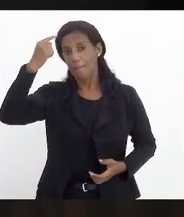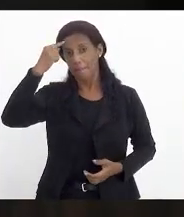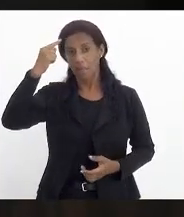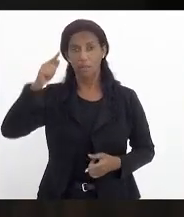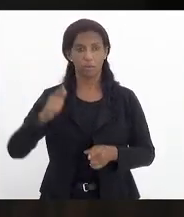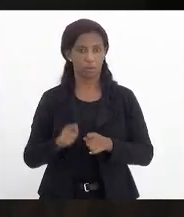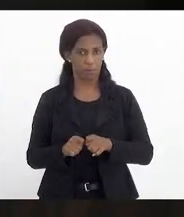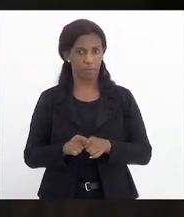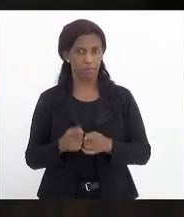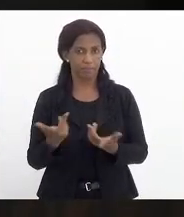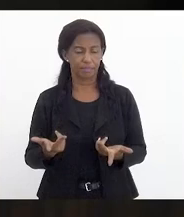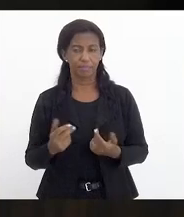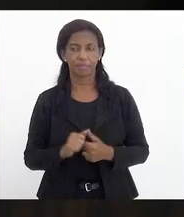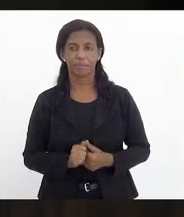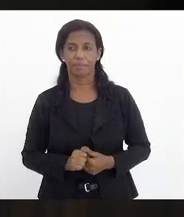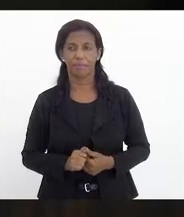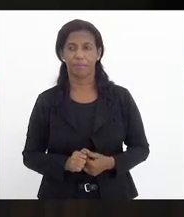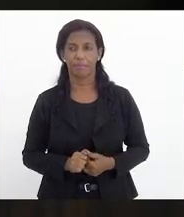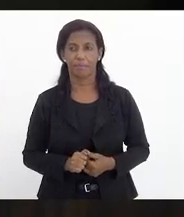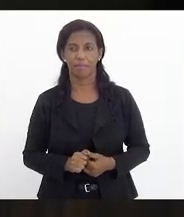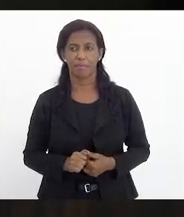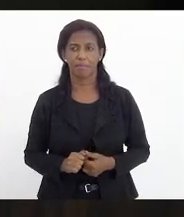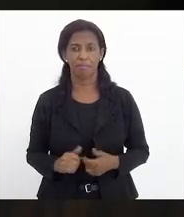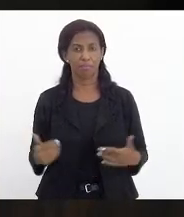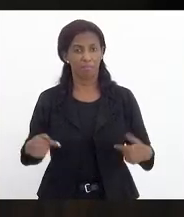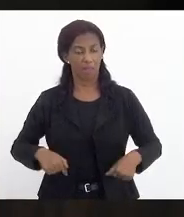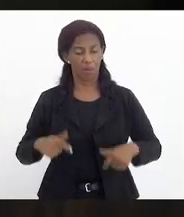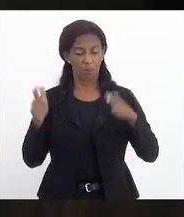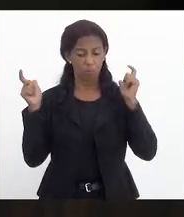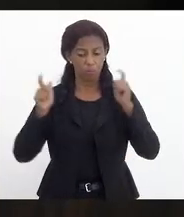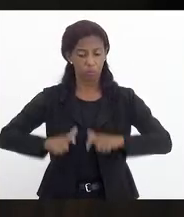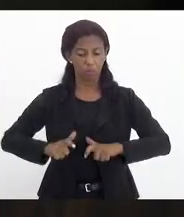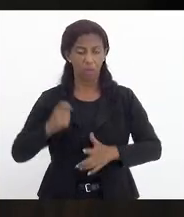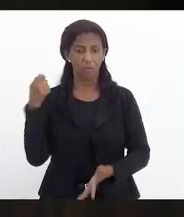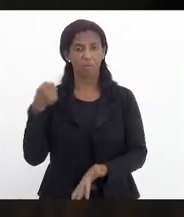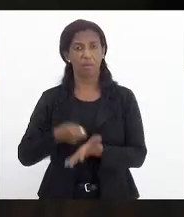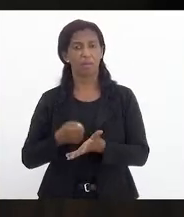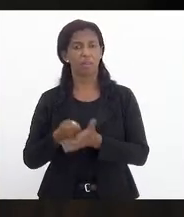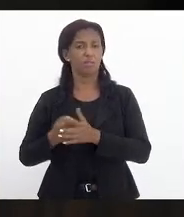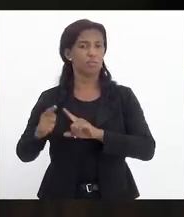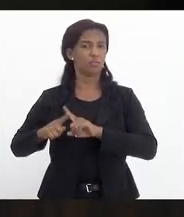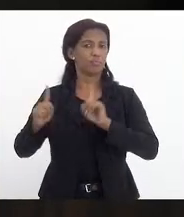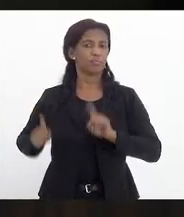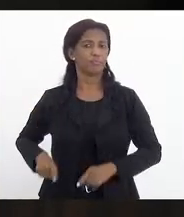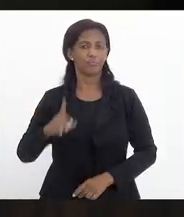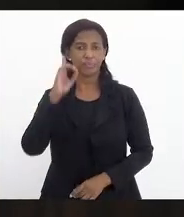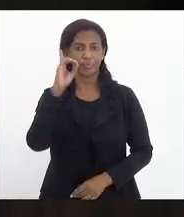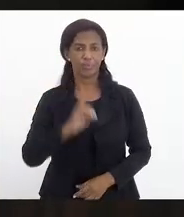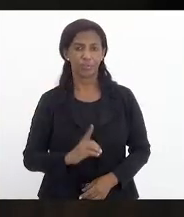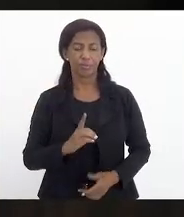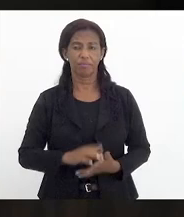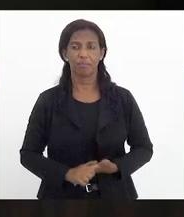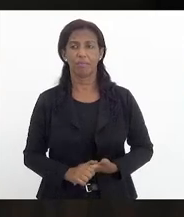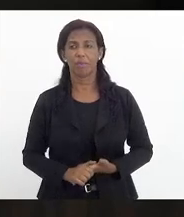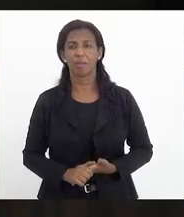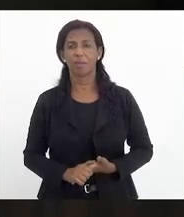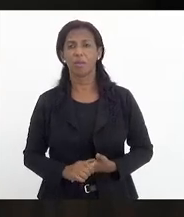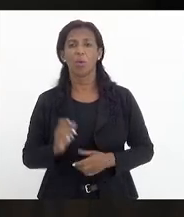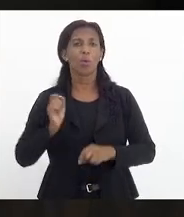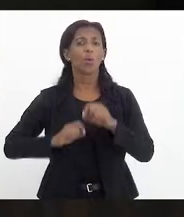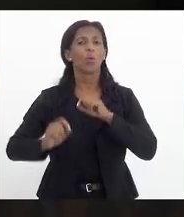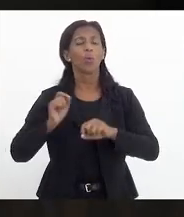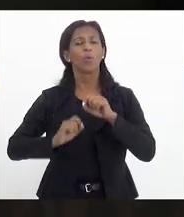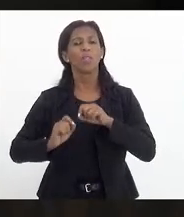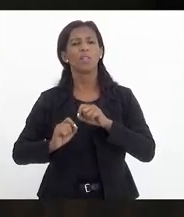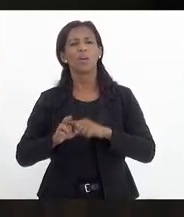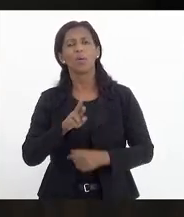que assim tem que ser, é a casa que vai garantir aos servidores os direitos. Porque o que quer o regime de